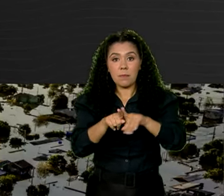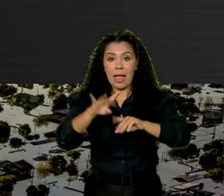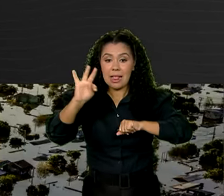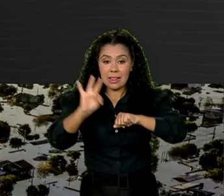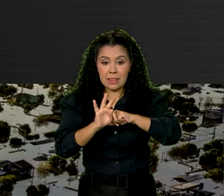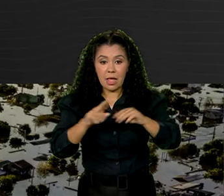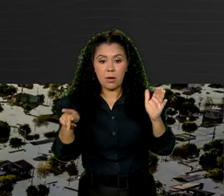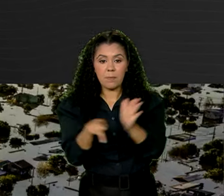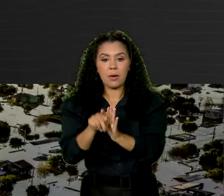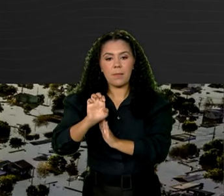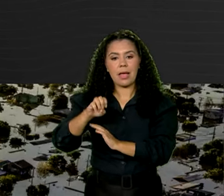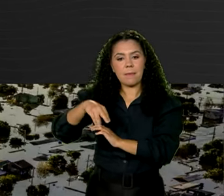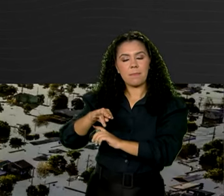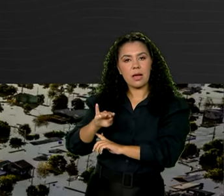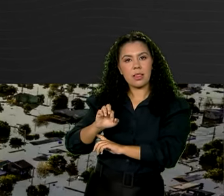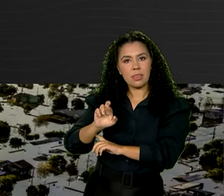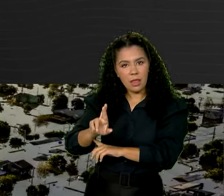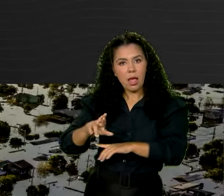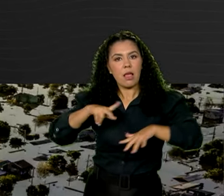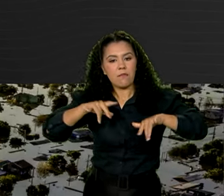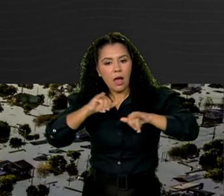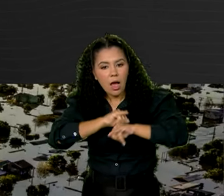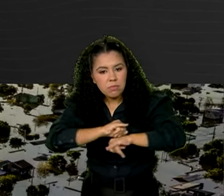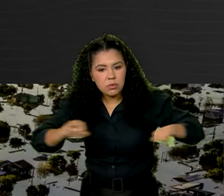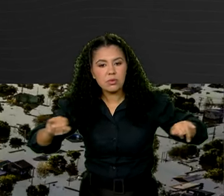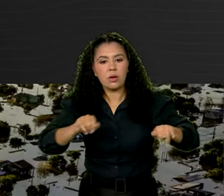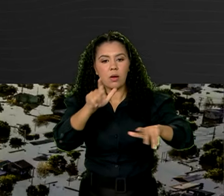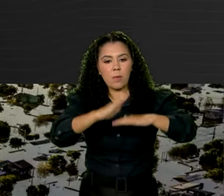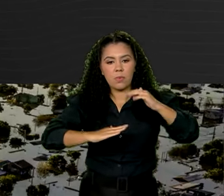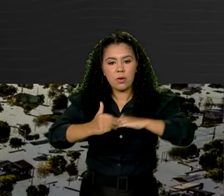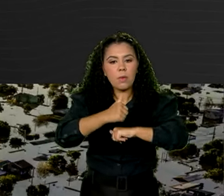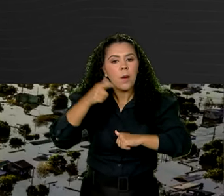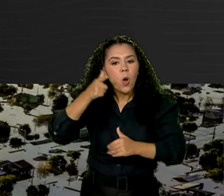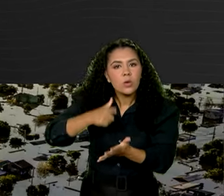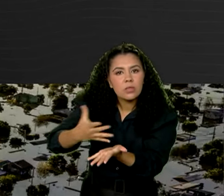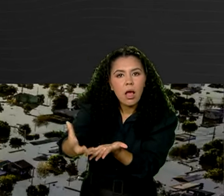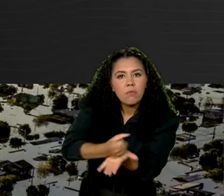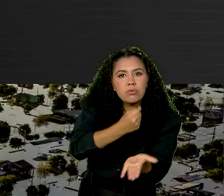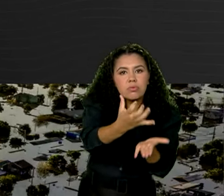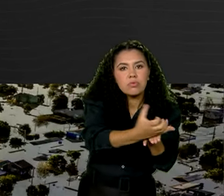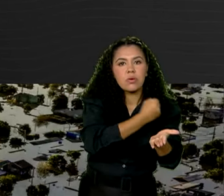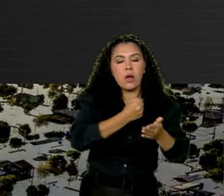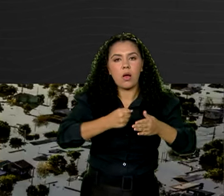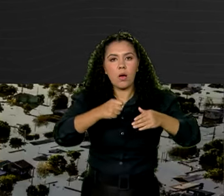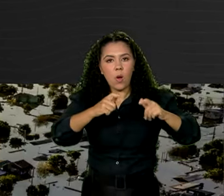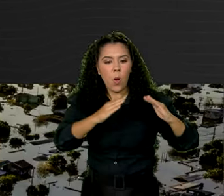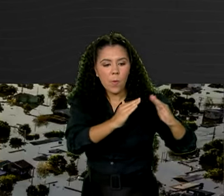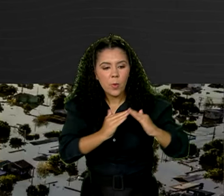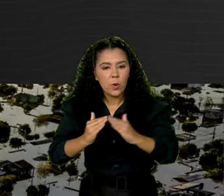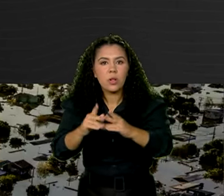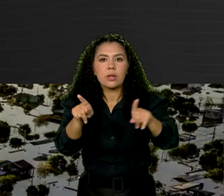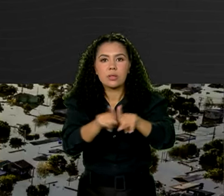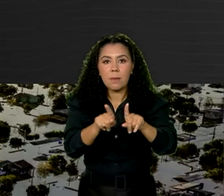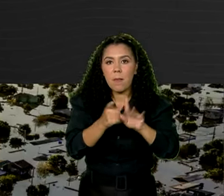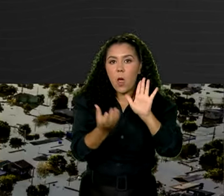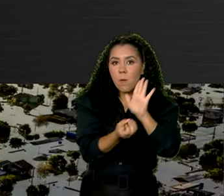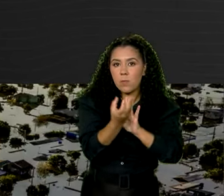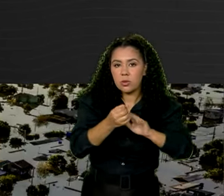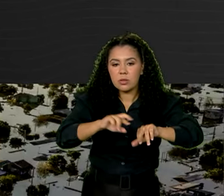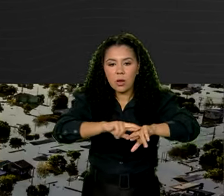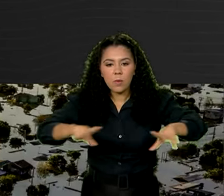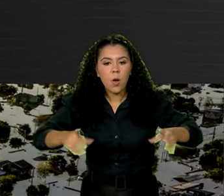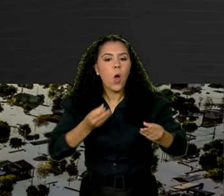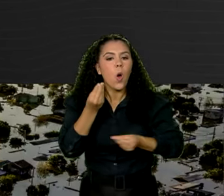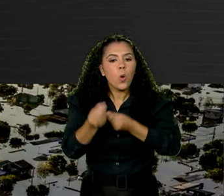Emater vão auxiliar os agricultores a recuperarem as suas propriedades e a sua produção por meio